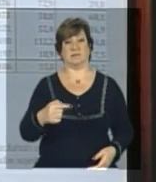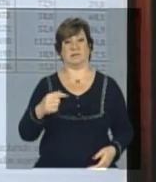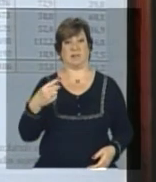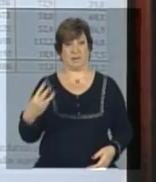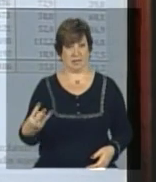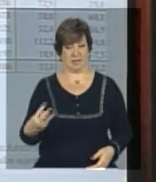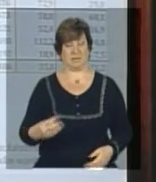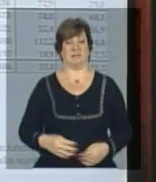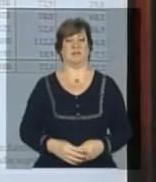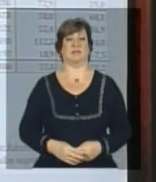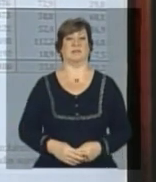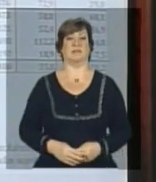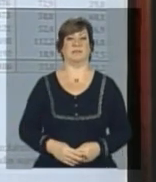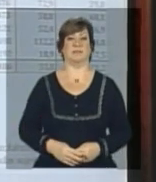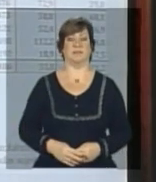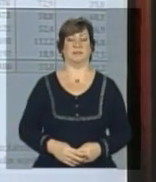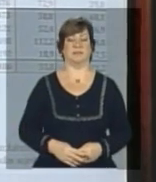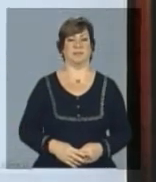1.473.